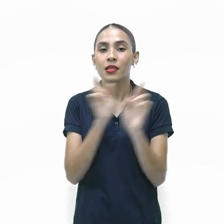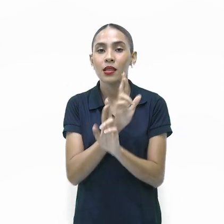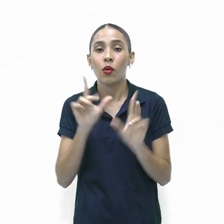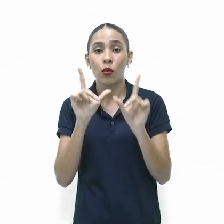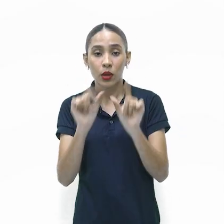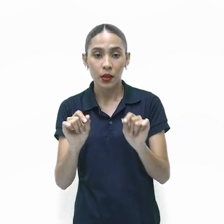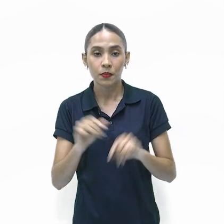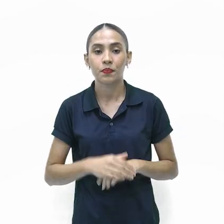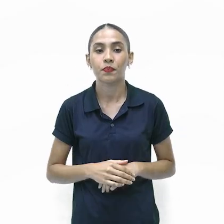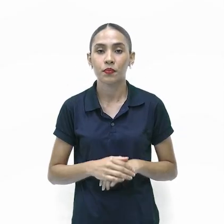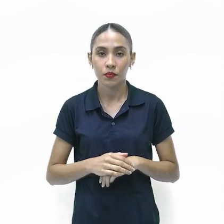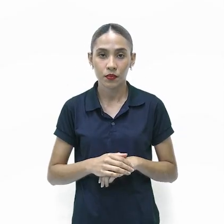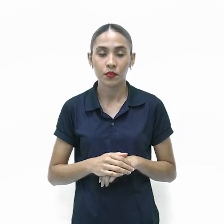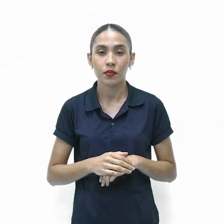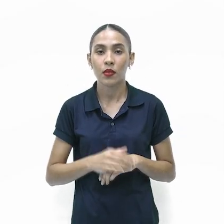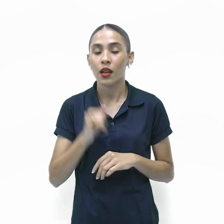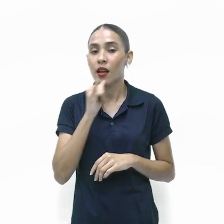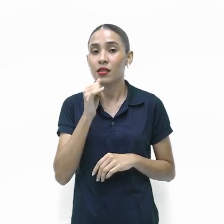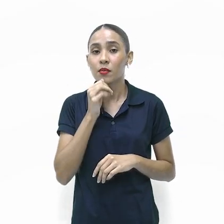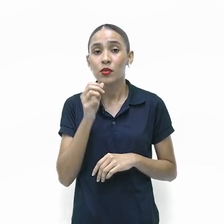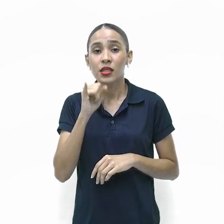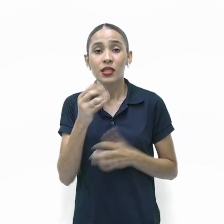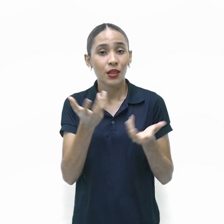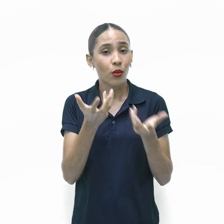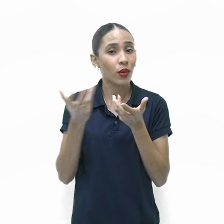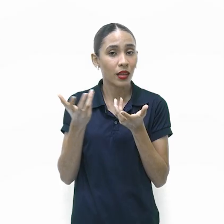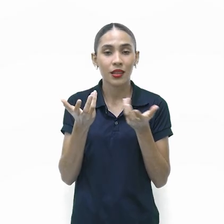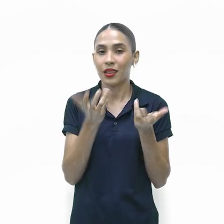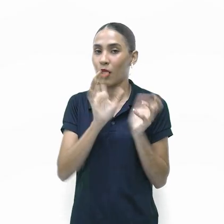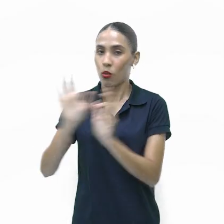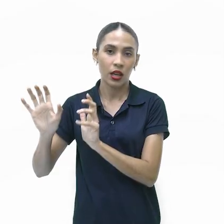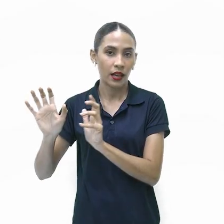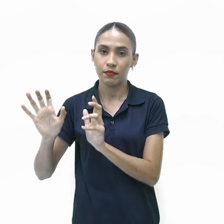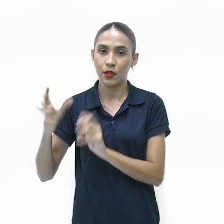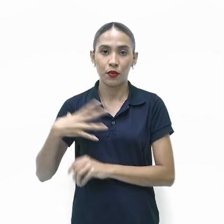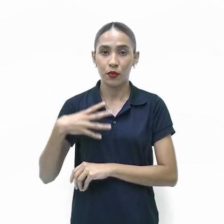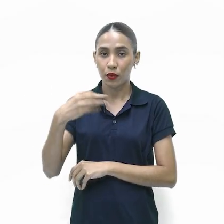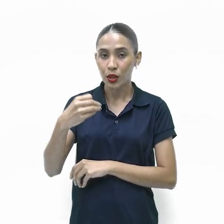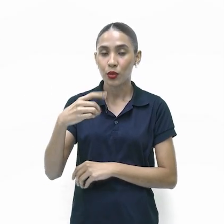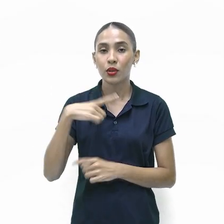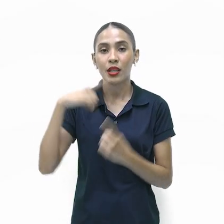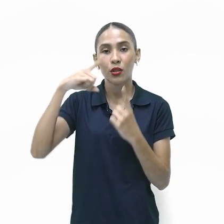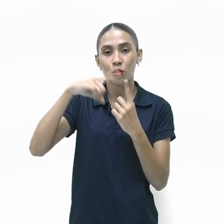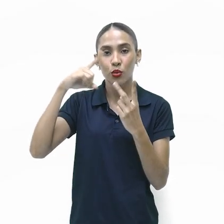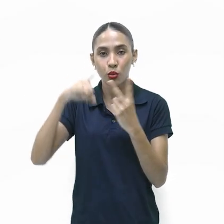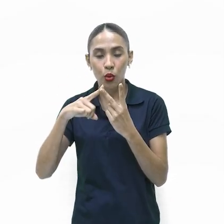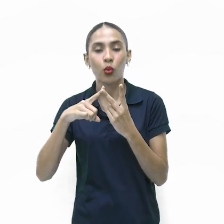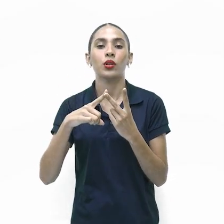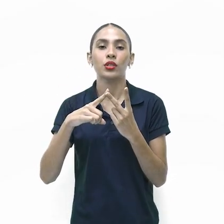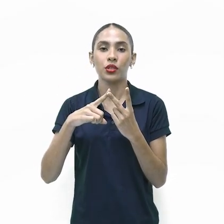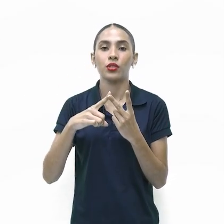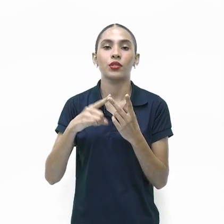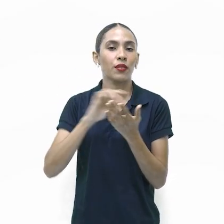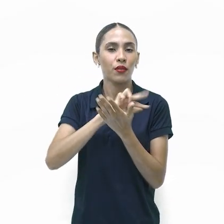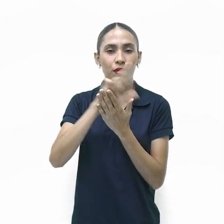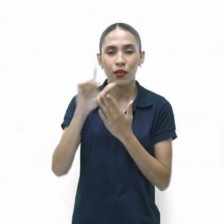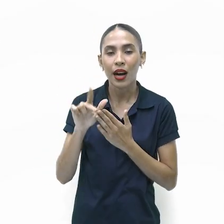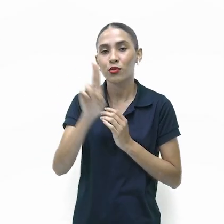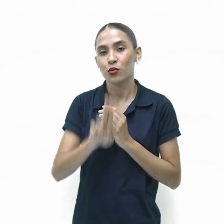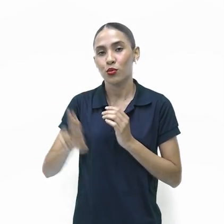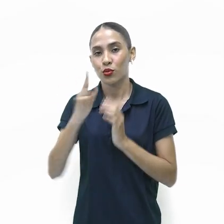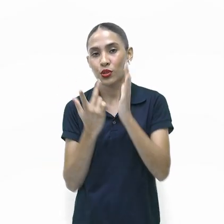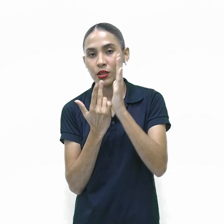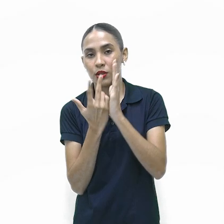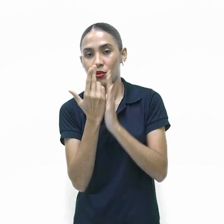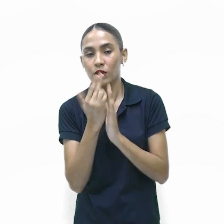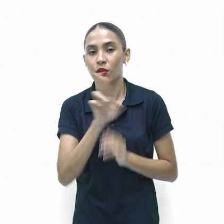ali também caso você não queira mais ter filhos. Existem métodos definitivos, métodos cirúrgicos,